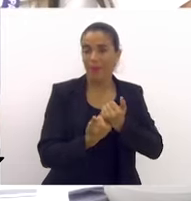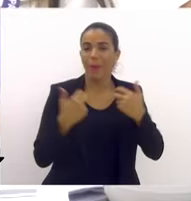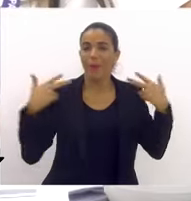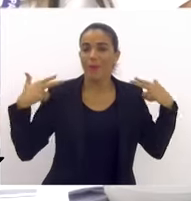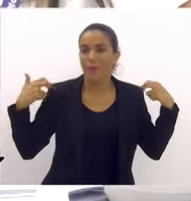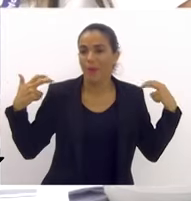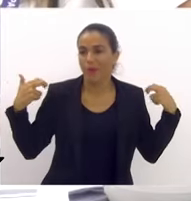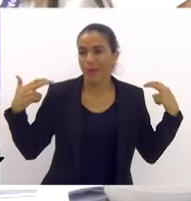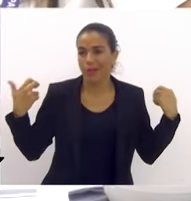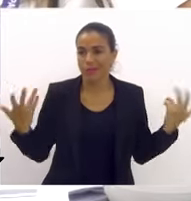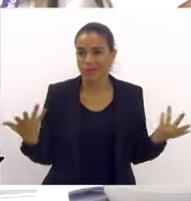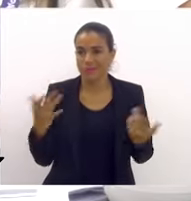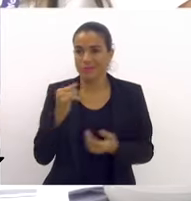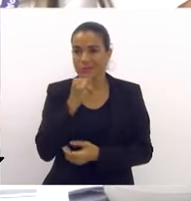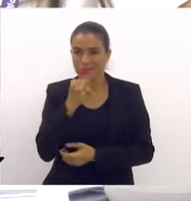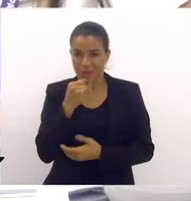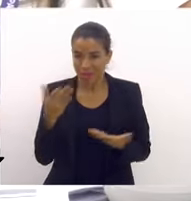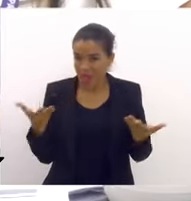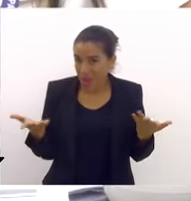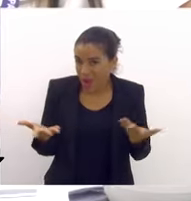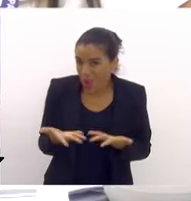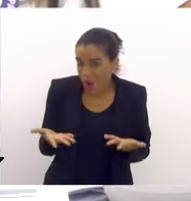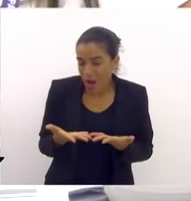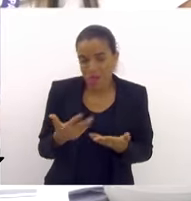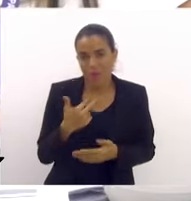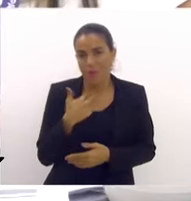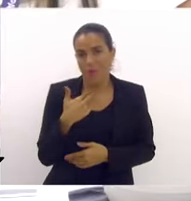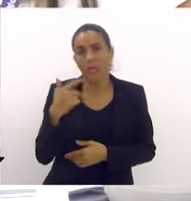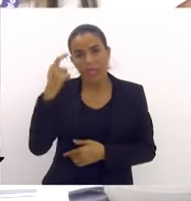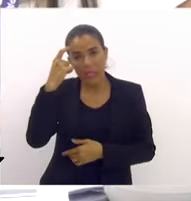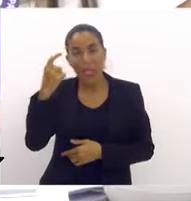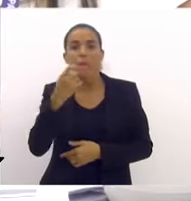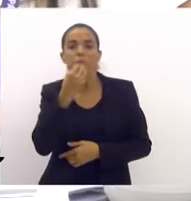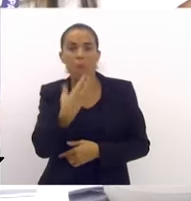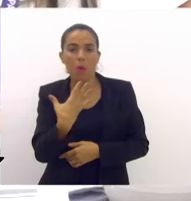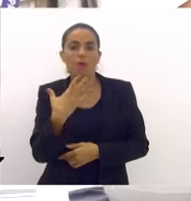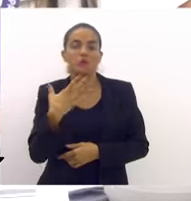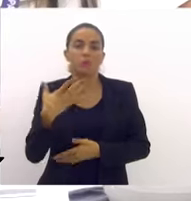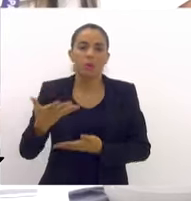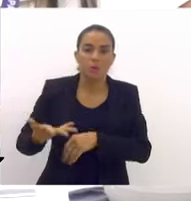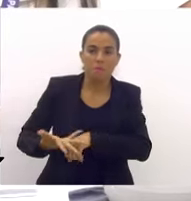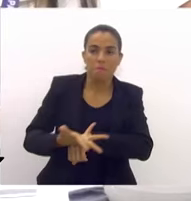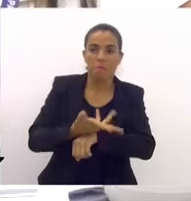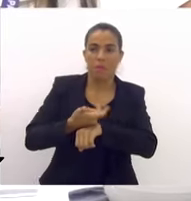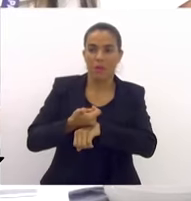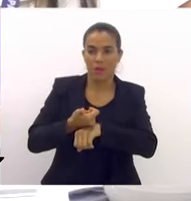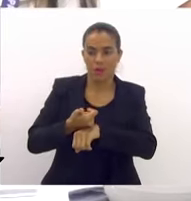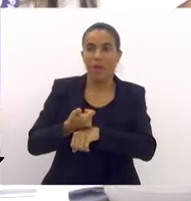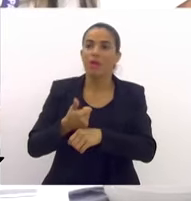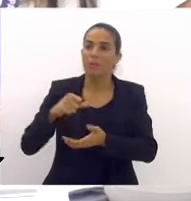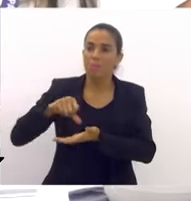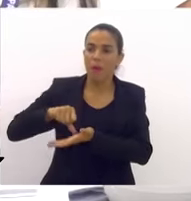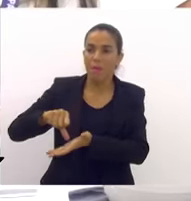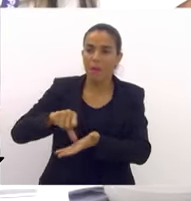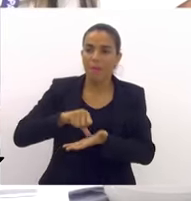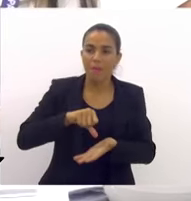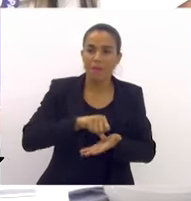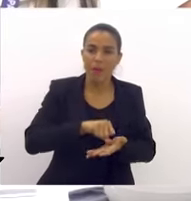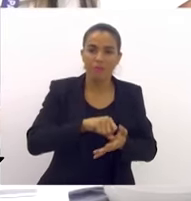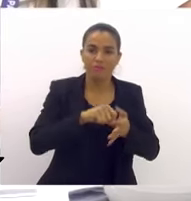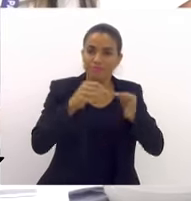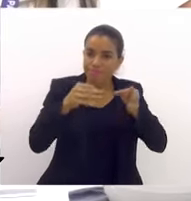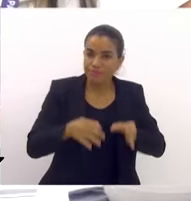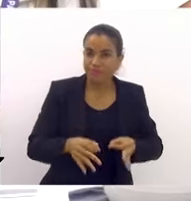motoristas. E, assim, do jeito que está, não pode ficar. A ideia é muito boa, e eu acho que a gente pode aprimorar e colocar, por exemplo, pontos de apoio específicos. E